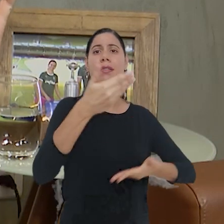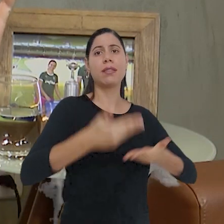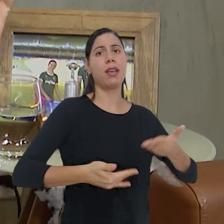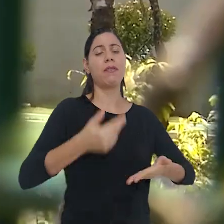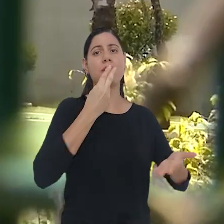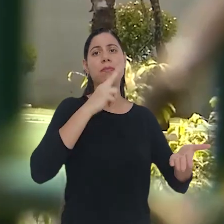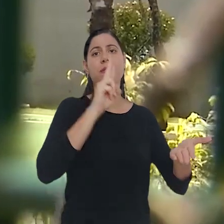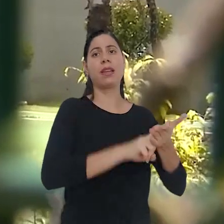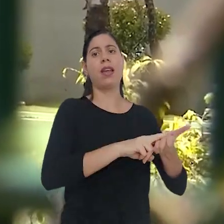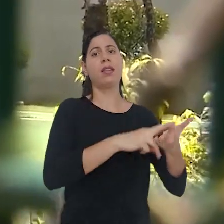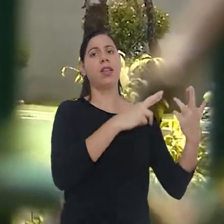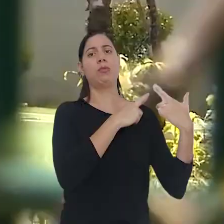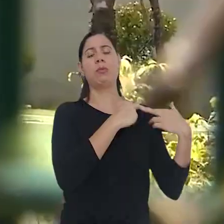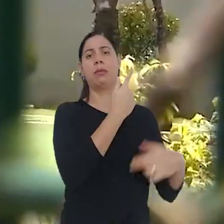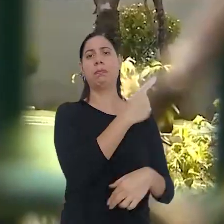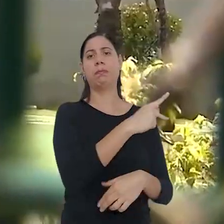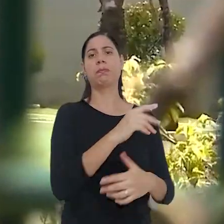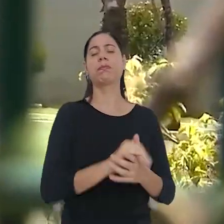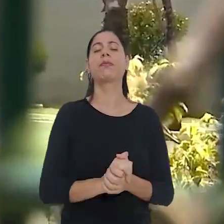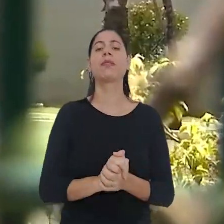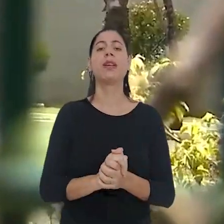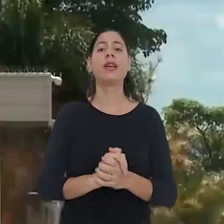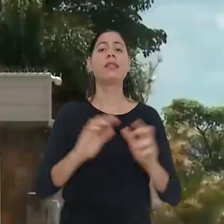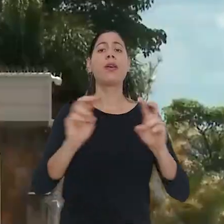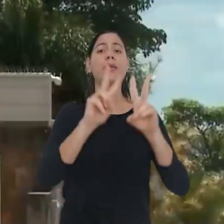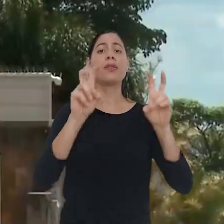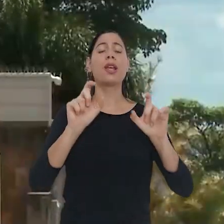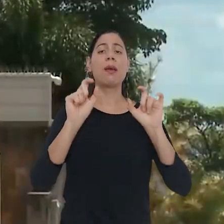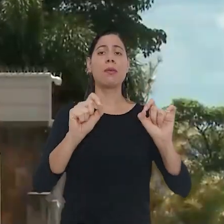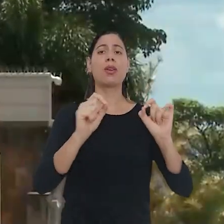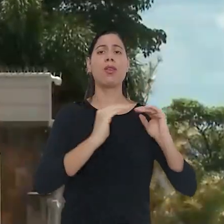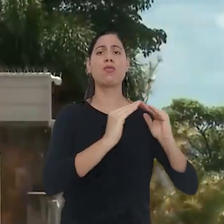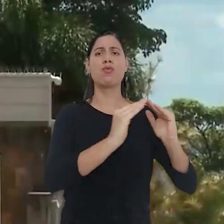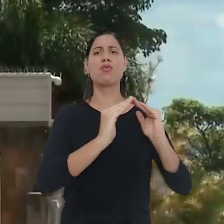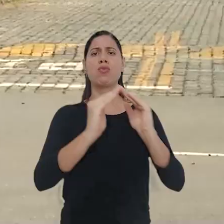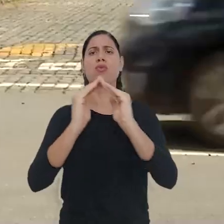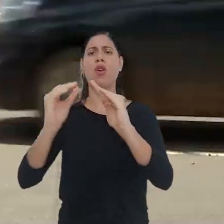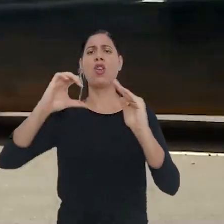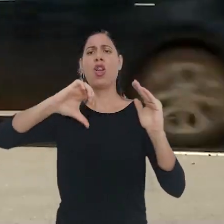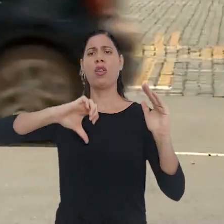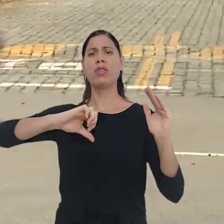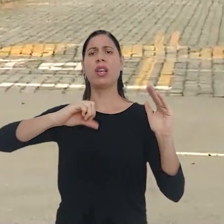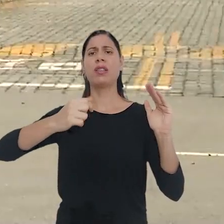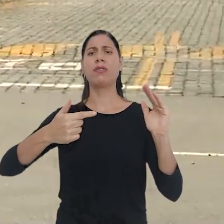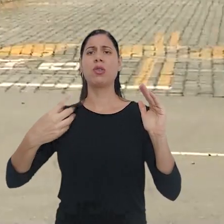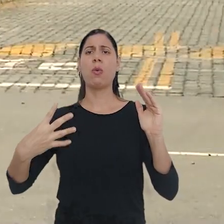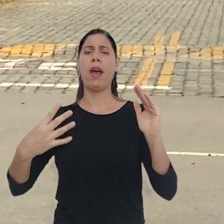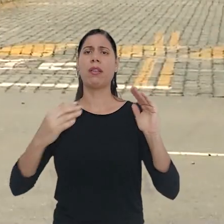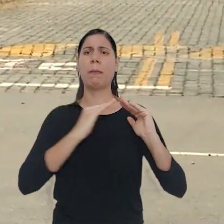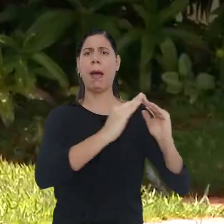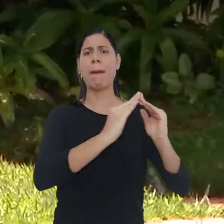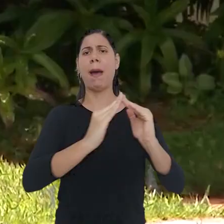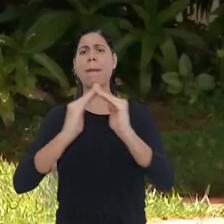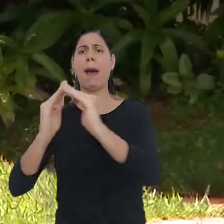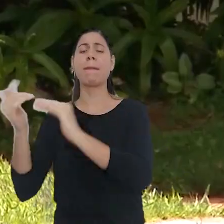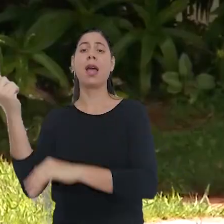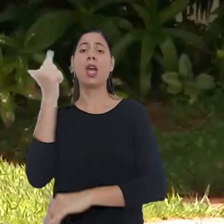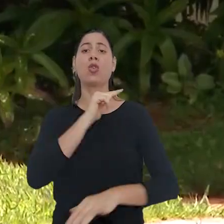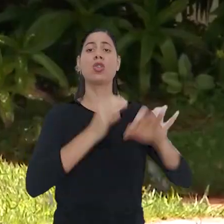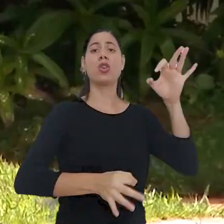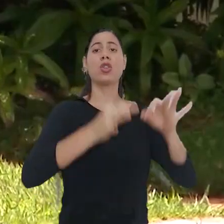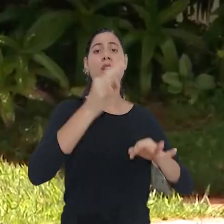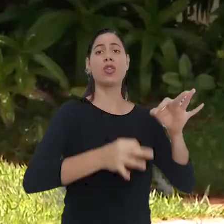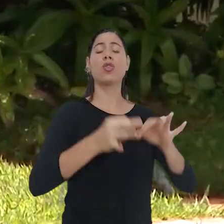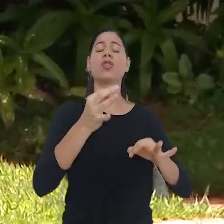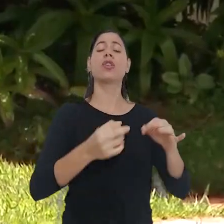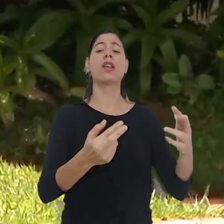obrigação dele. O caso em questão foi de um residencial com 924 unidades que conseguiu, na Justiça Federal, o direito de ter a